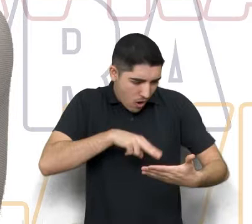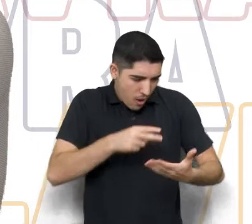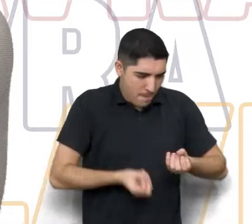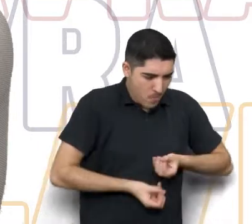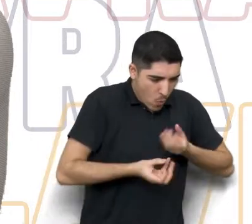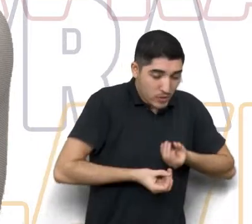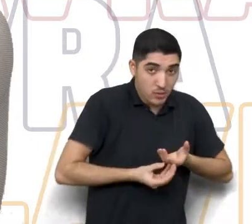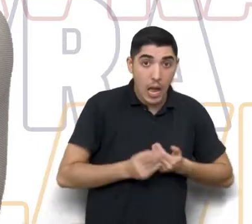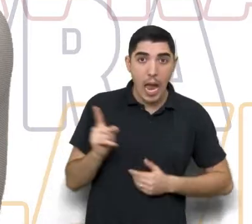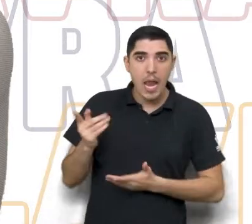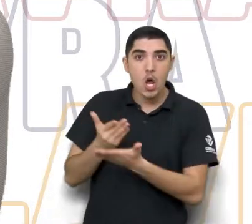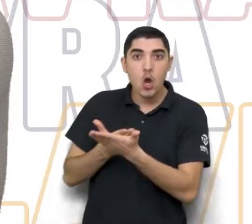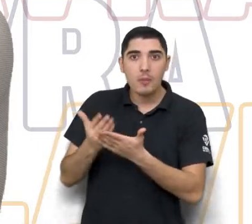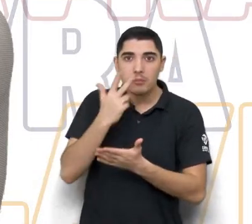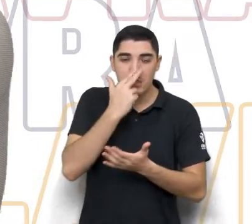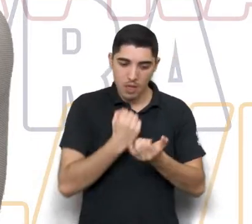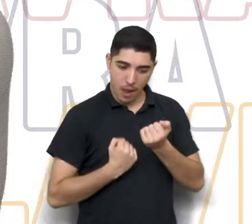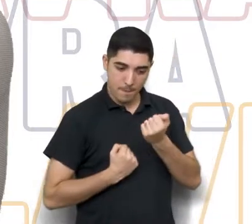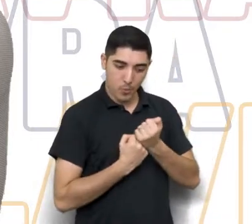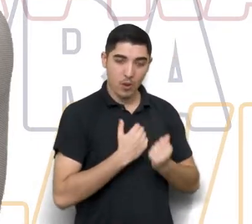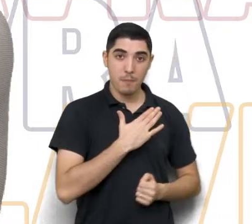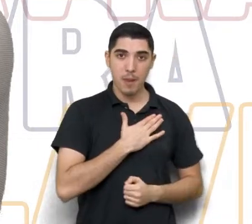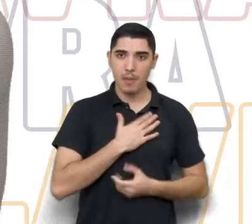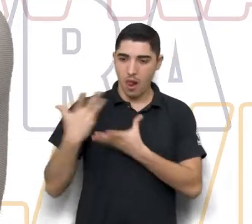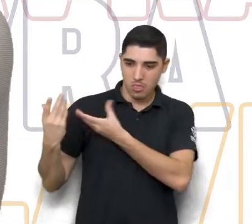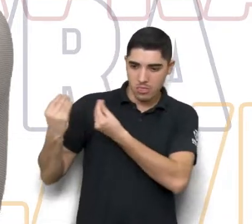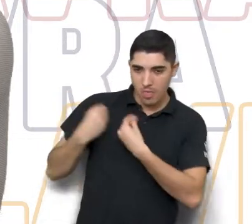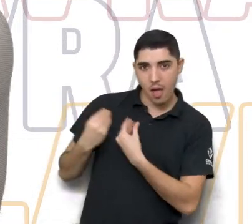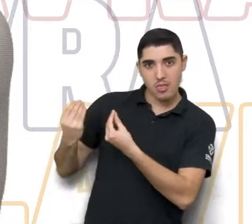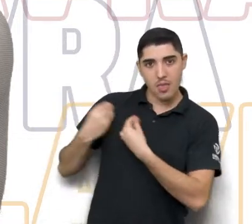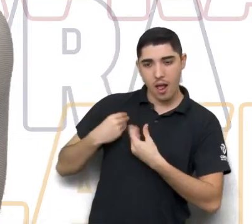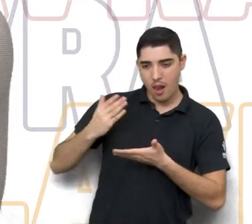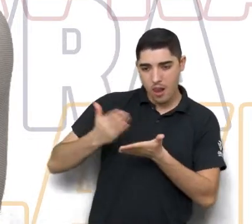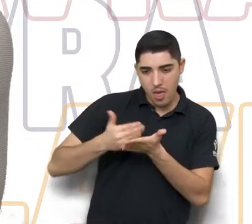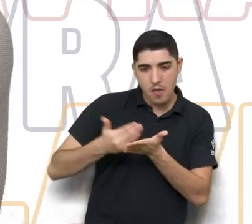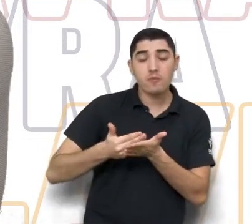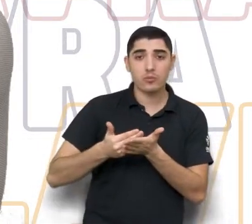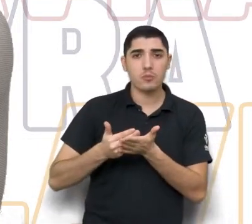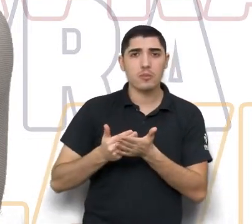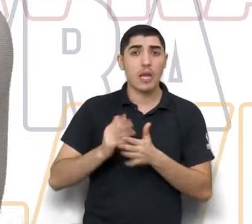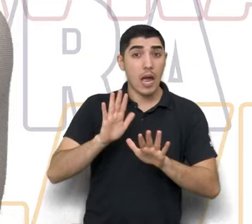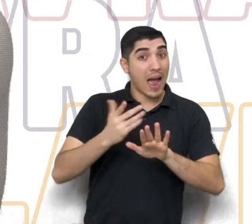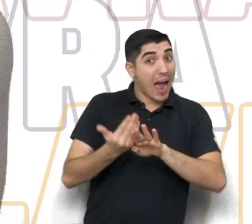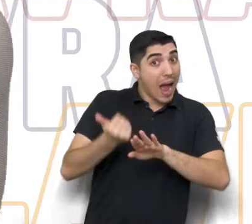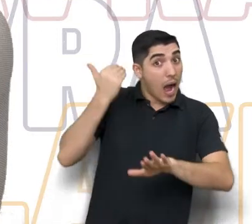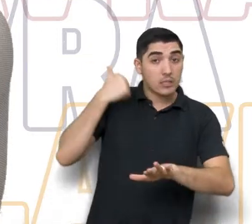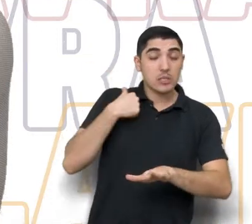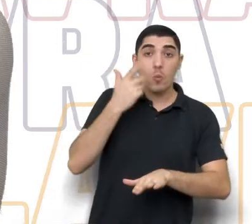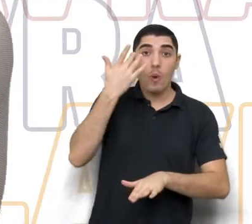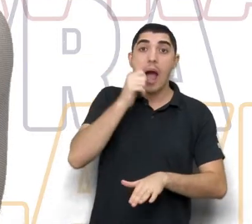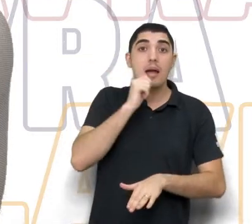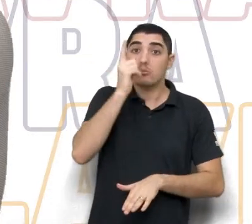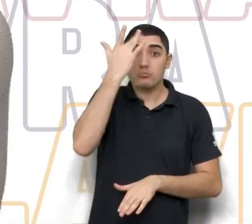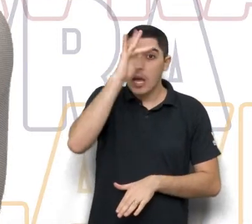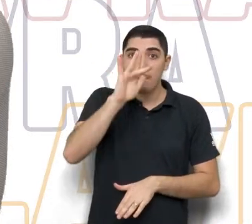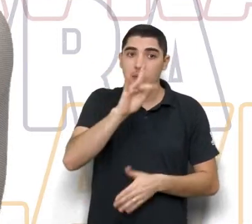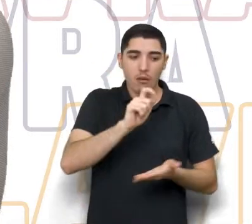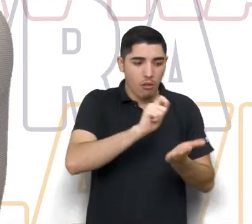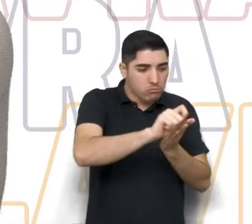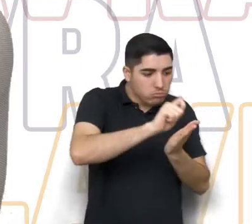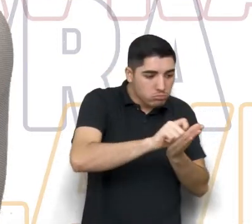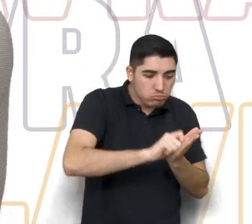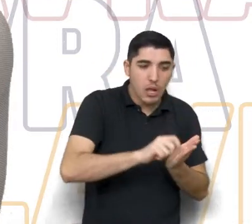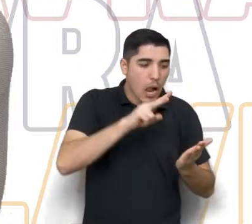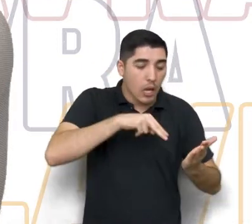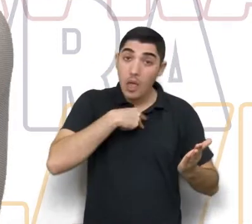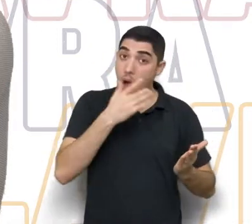universo, ela me abasteceu, sabe, com livros, ela fazia leitura. Eu não era nem ainda alfabetizado